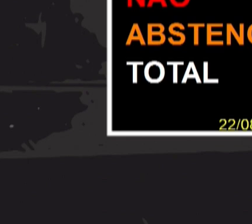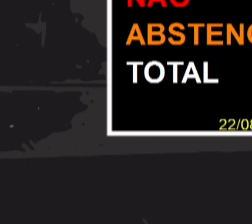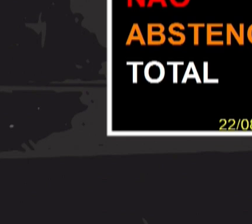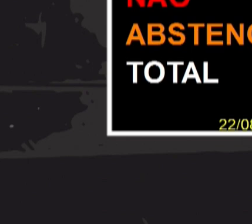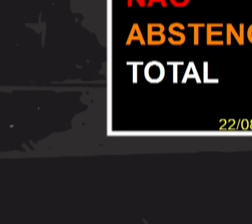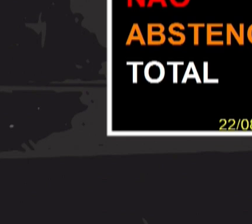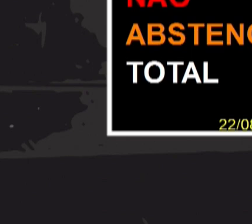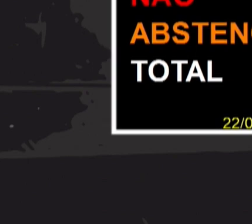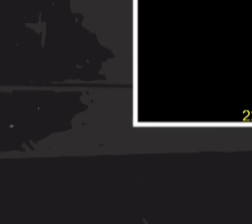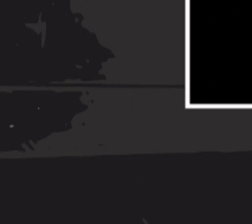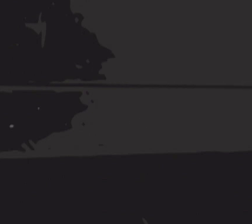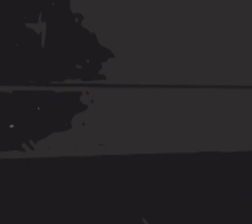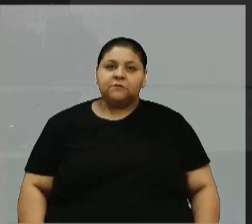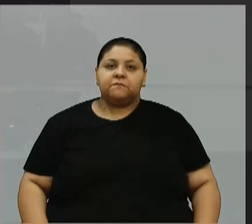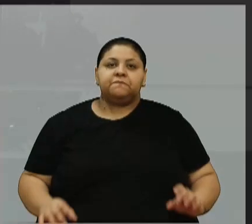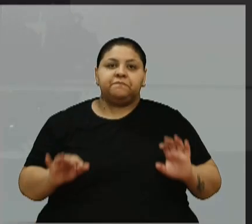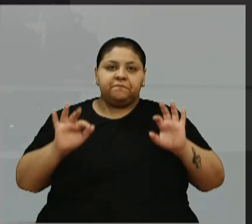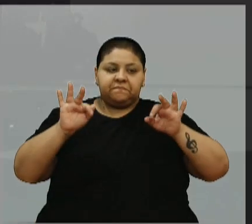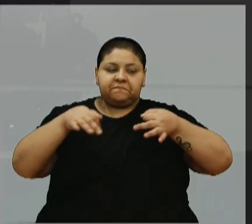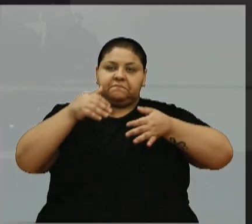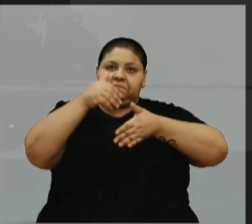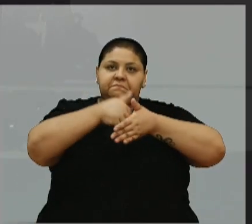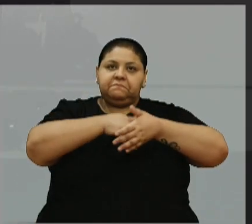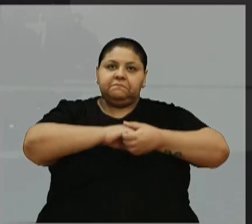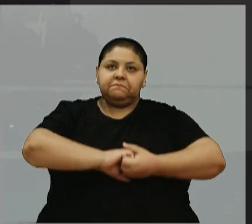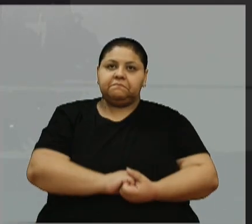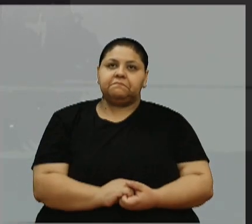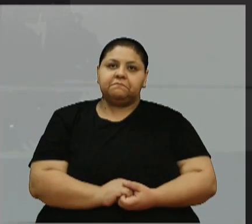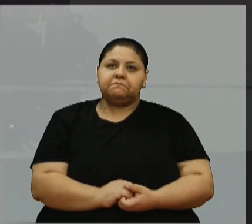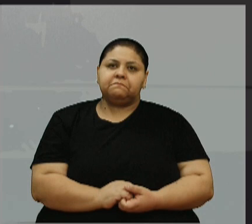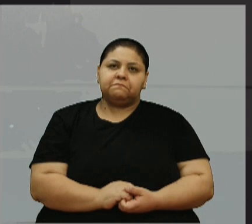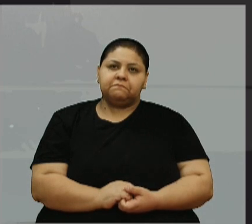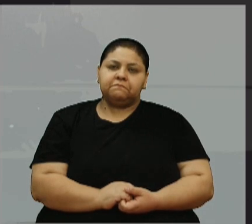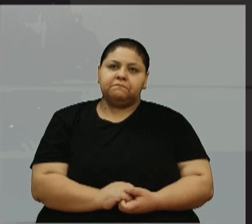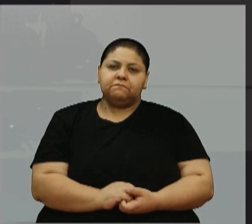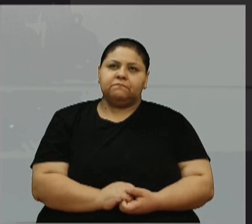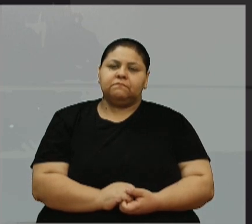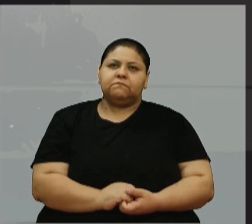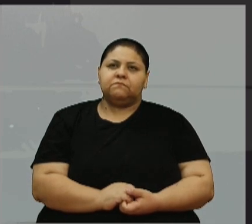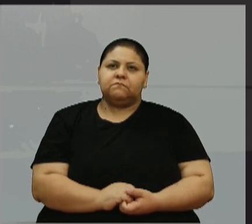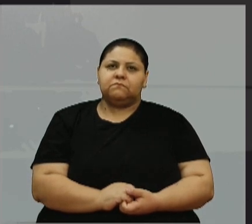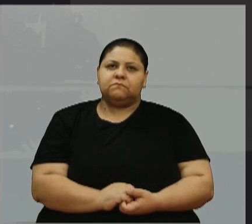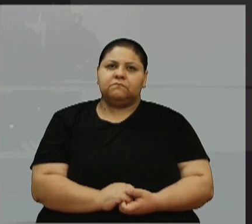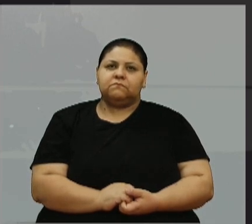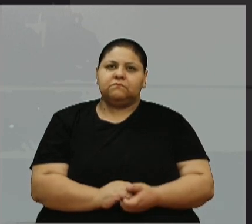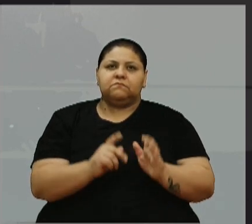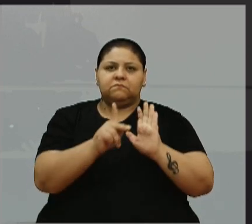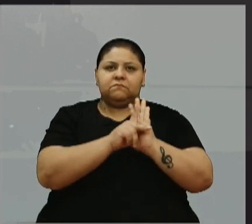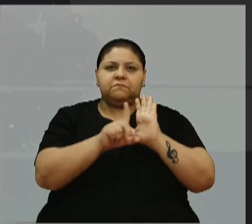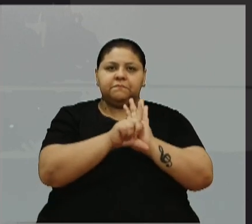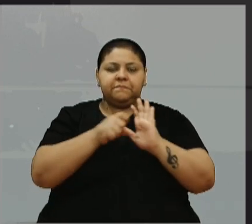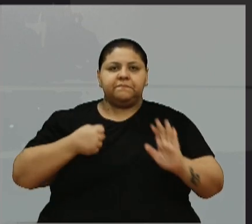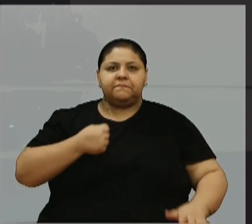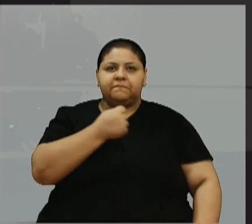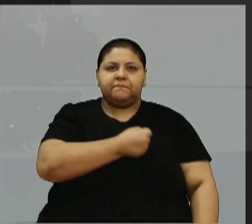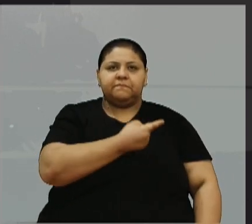Encerrado o registro dos votos, encerrada a votação. Projeto de lei número